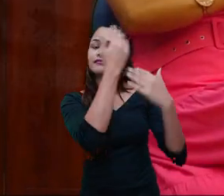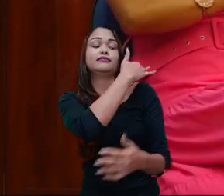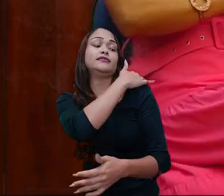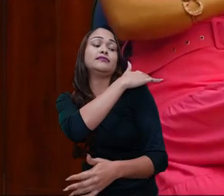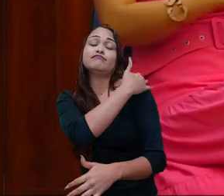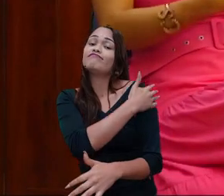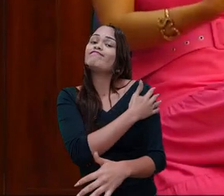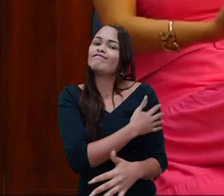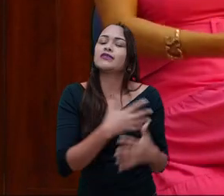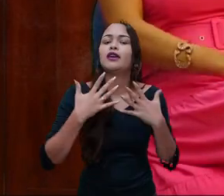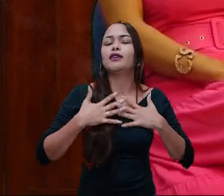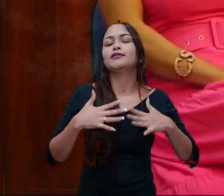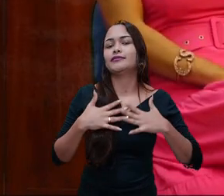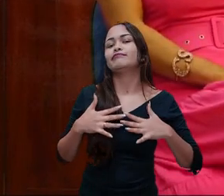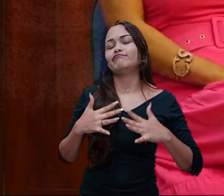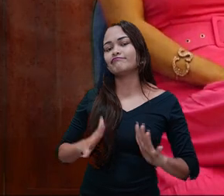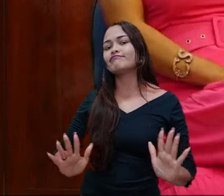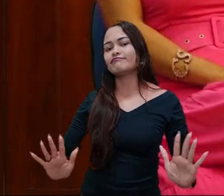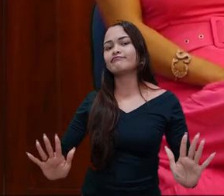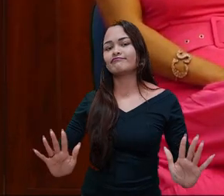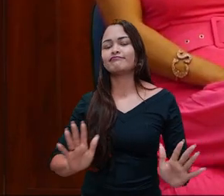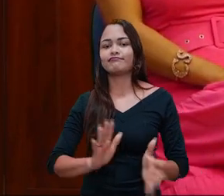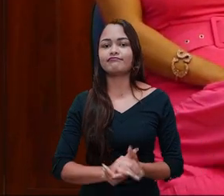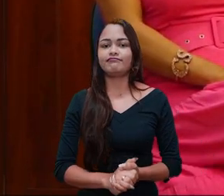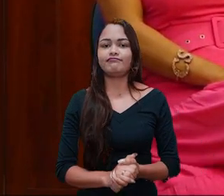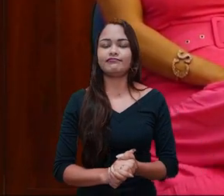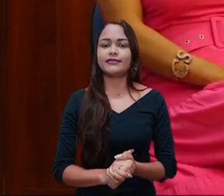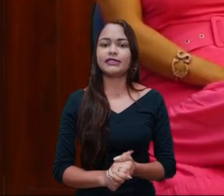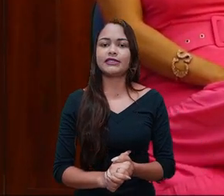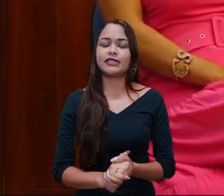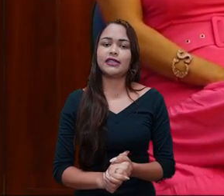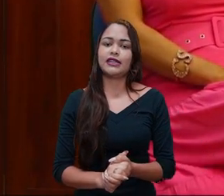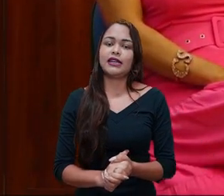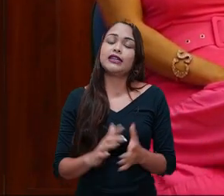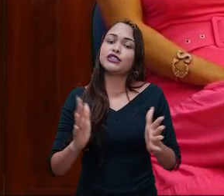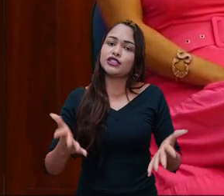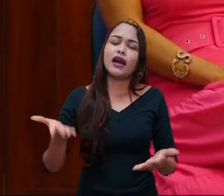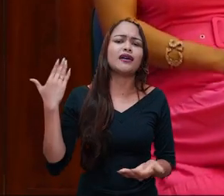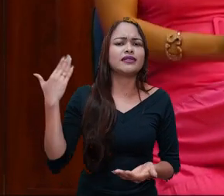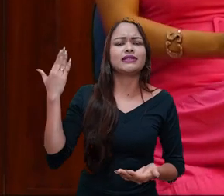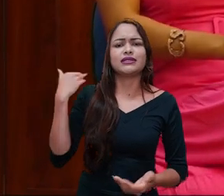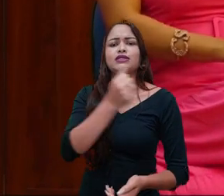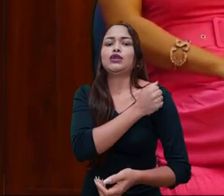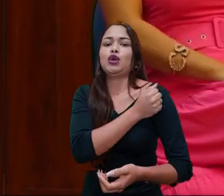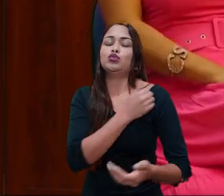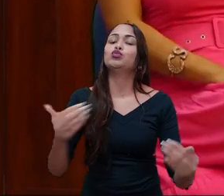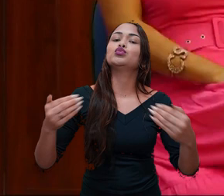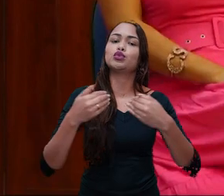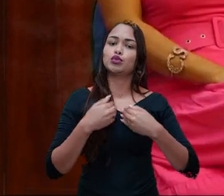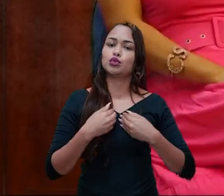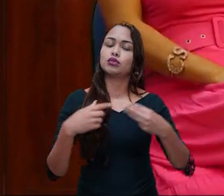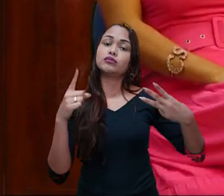nas costas e ele ia ficando mais calmo. Bom, tive alunos autista